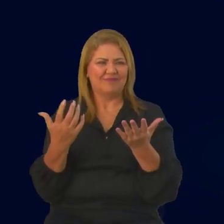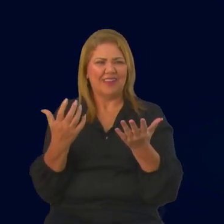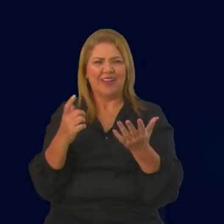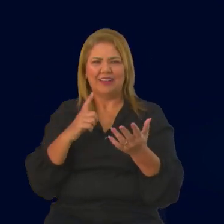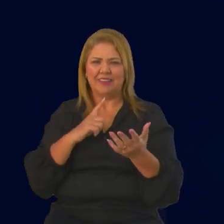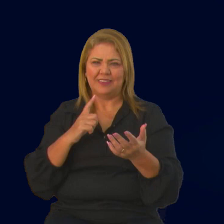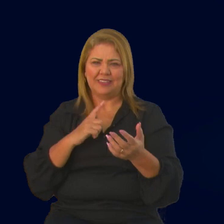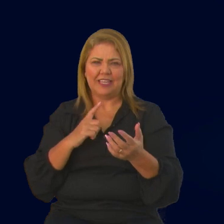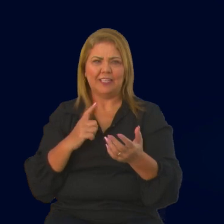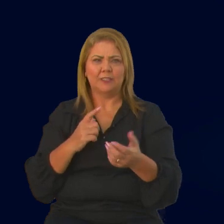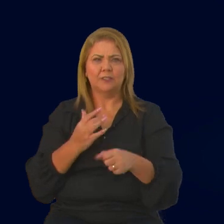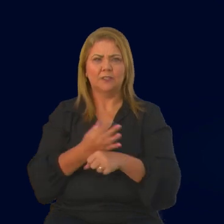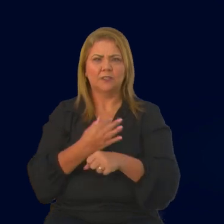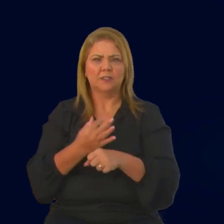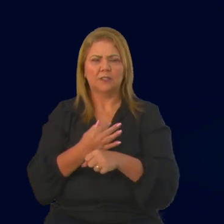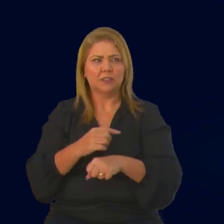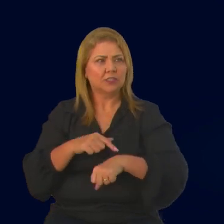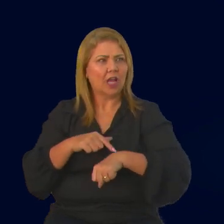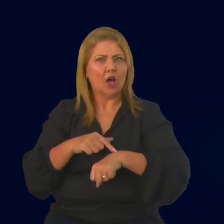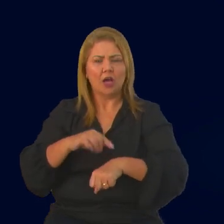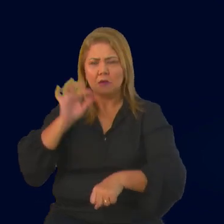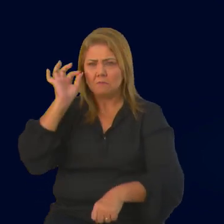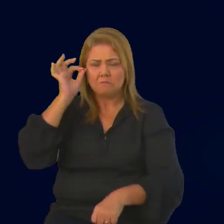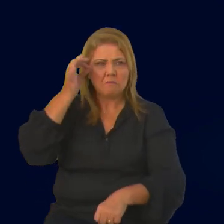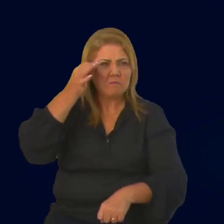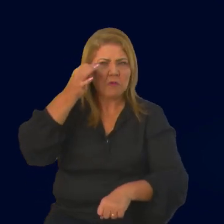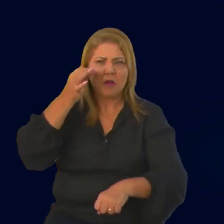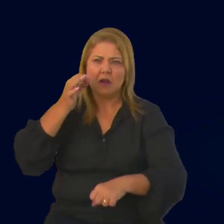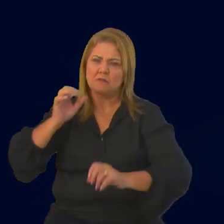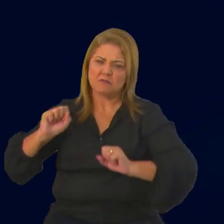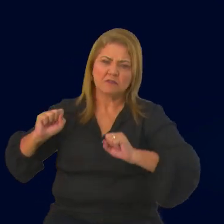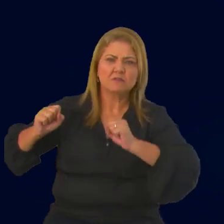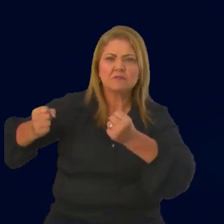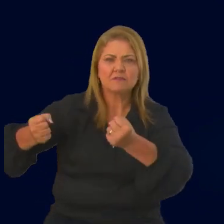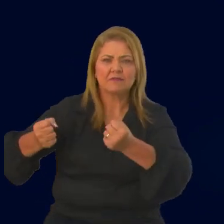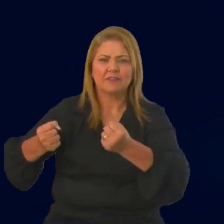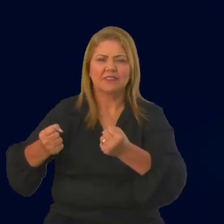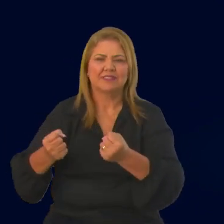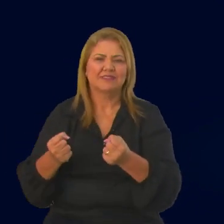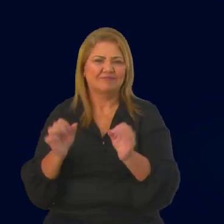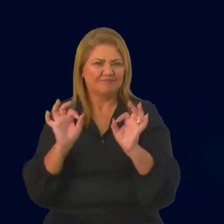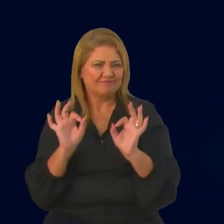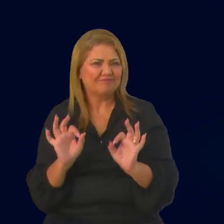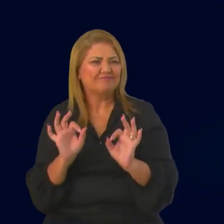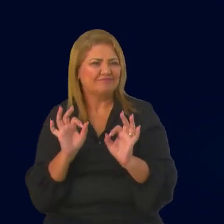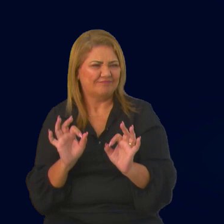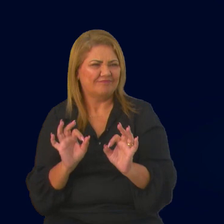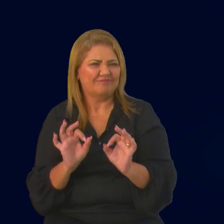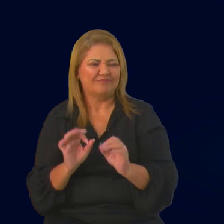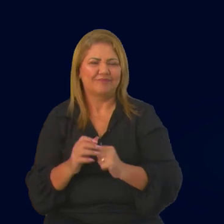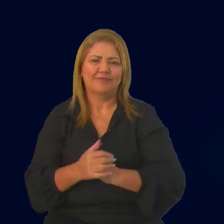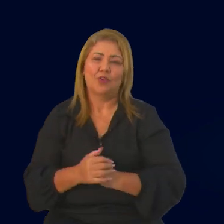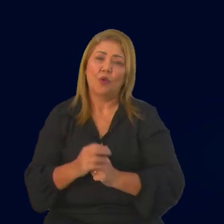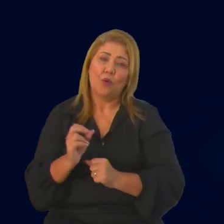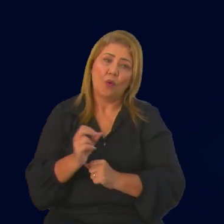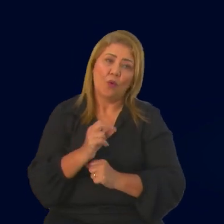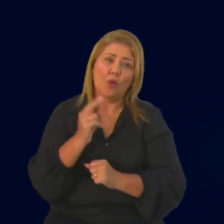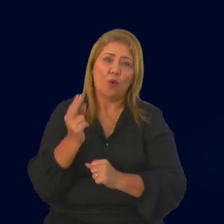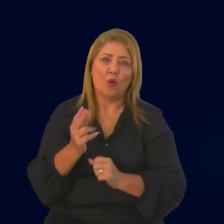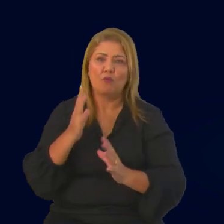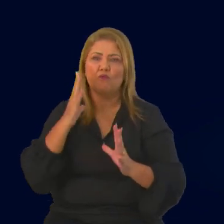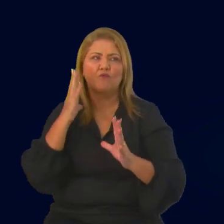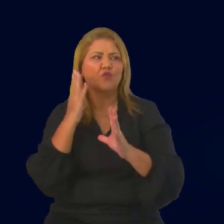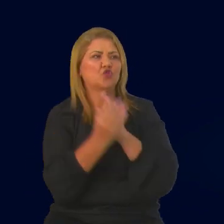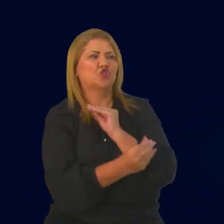reação quase que automática é nos defendermos, é ou não é? Ou fugir